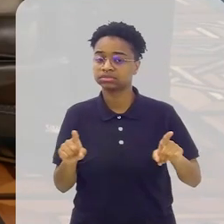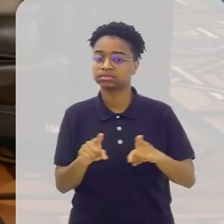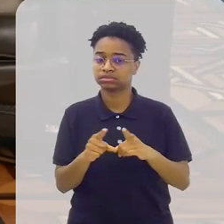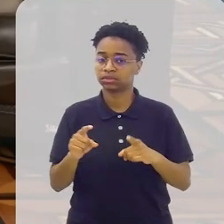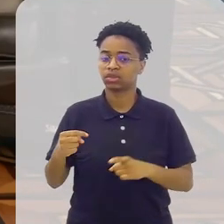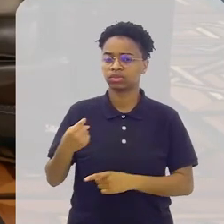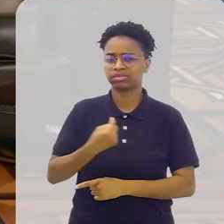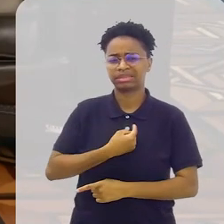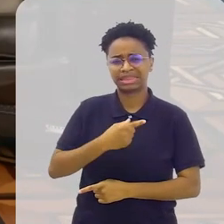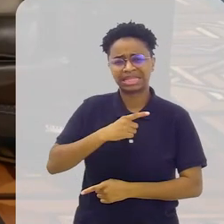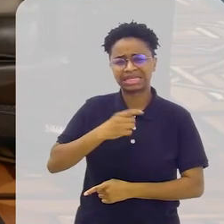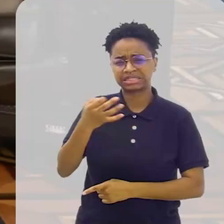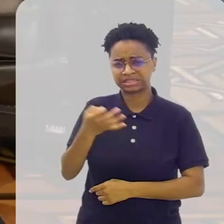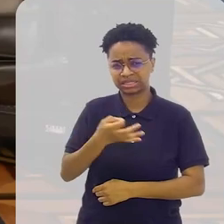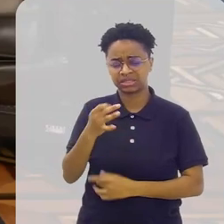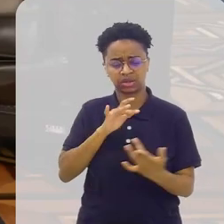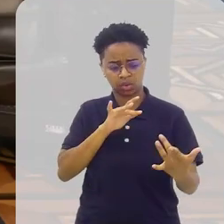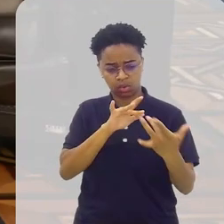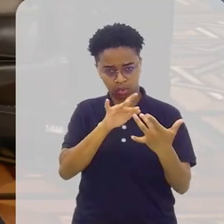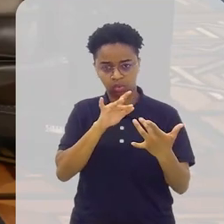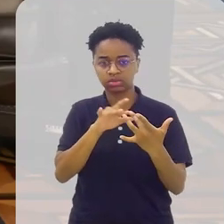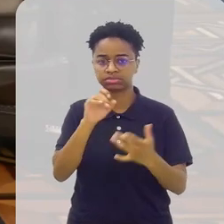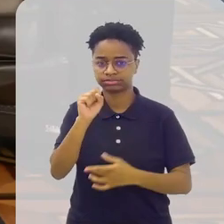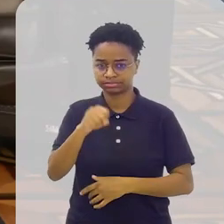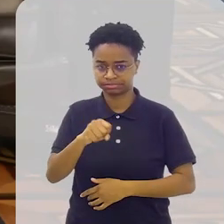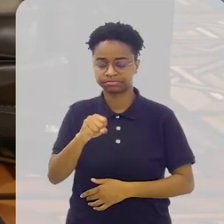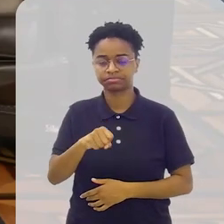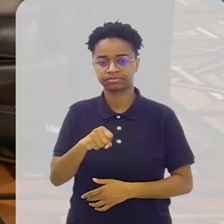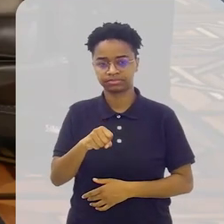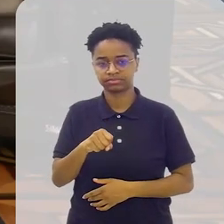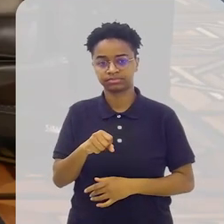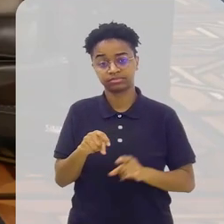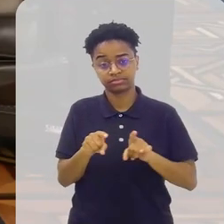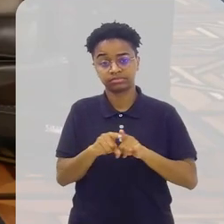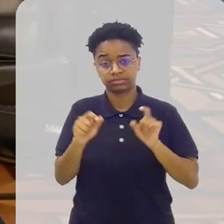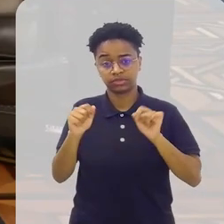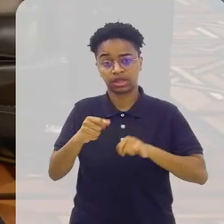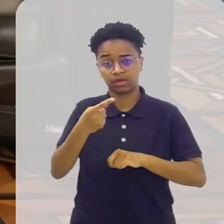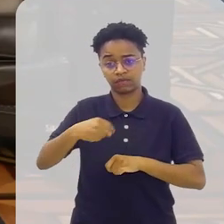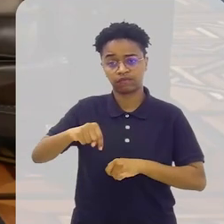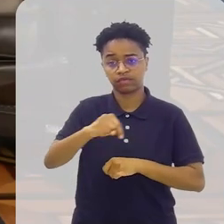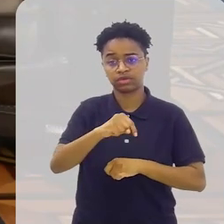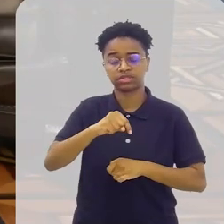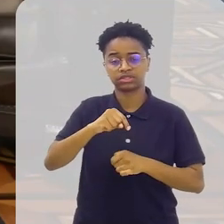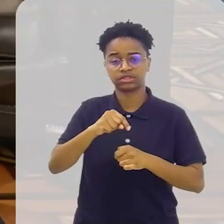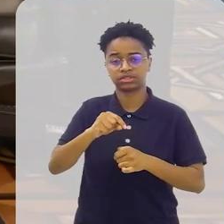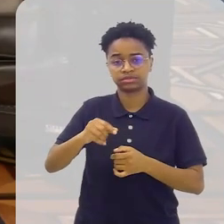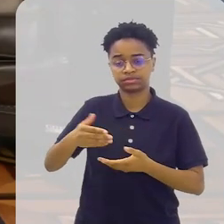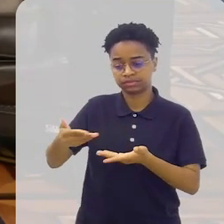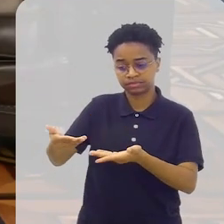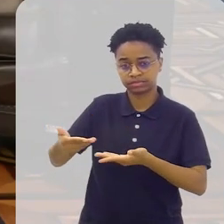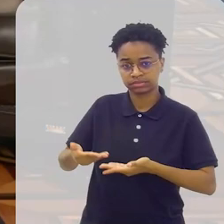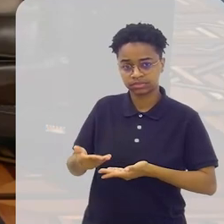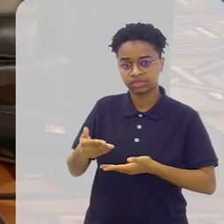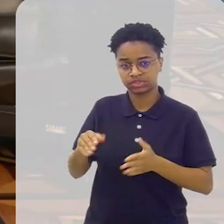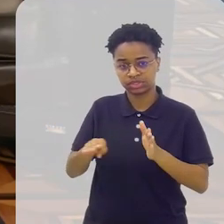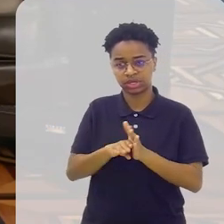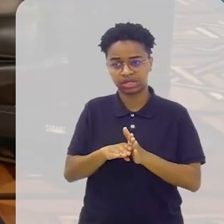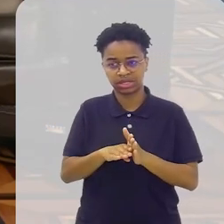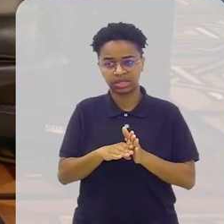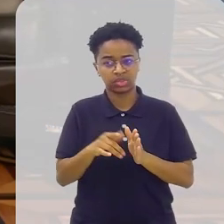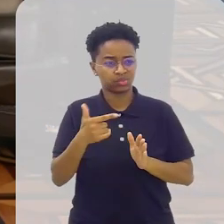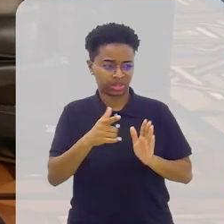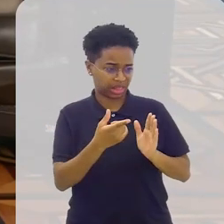qualidade musical a gente certamente Thais vai entrar em contato com você para que você venha estar conosco